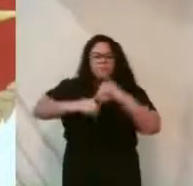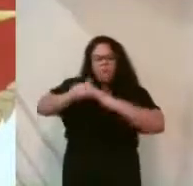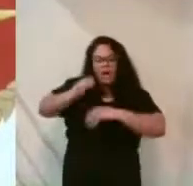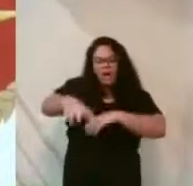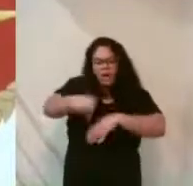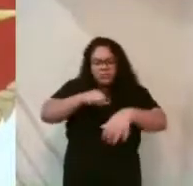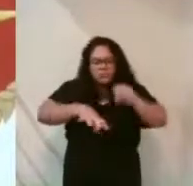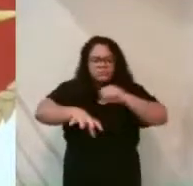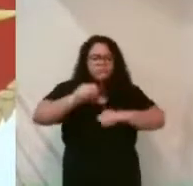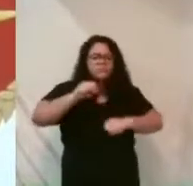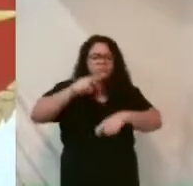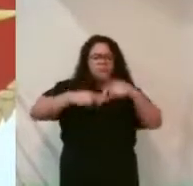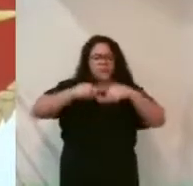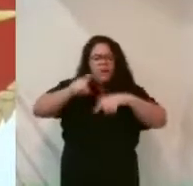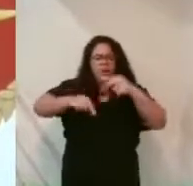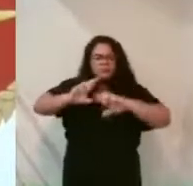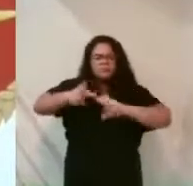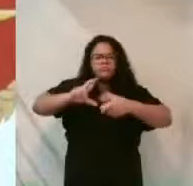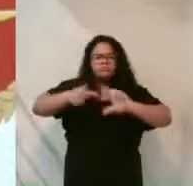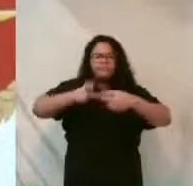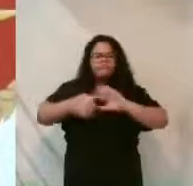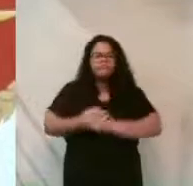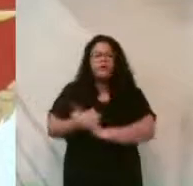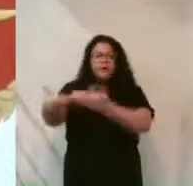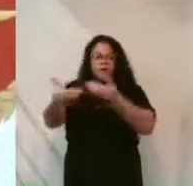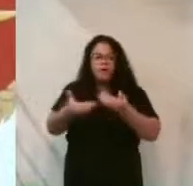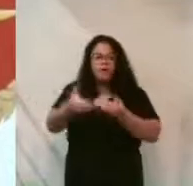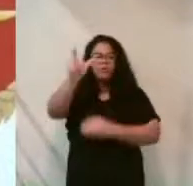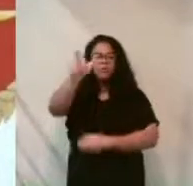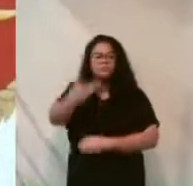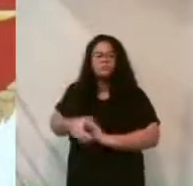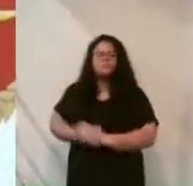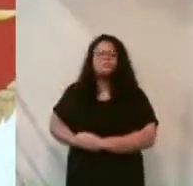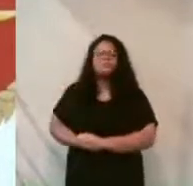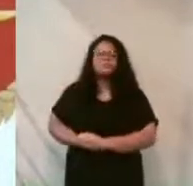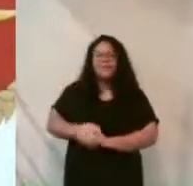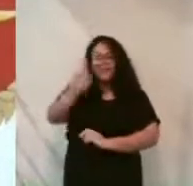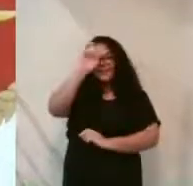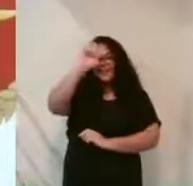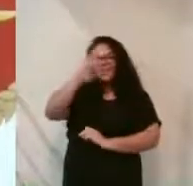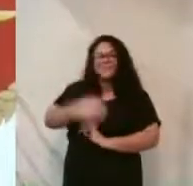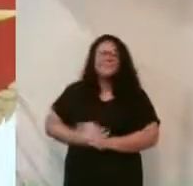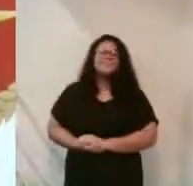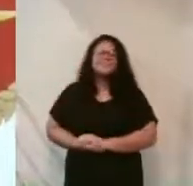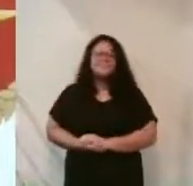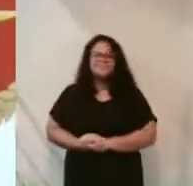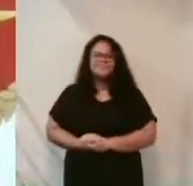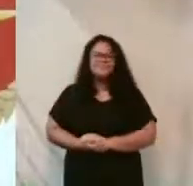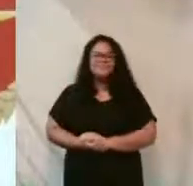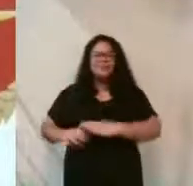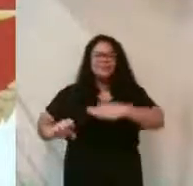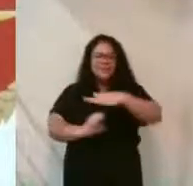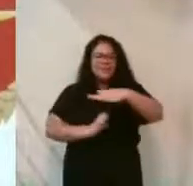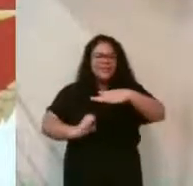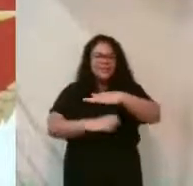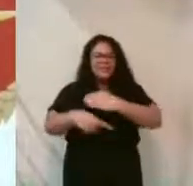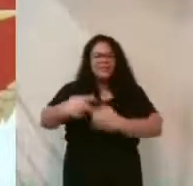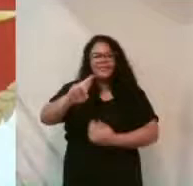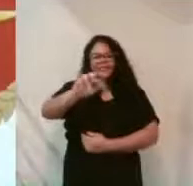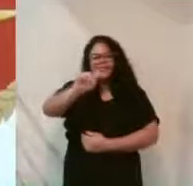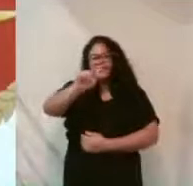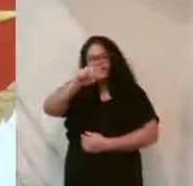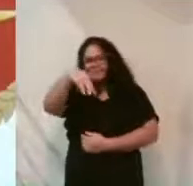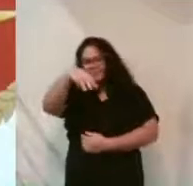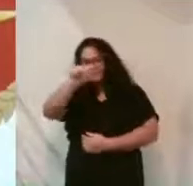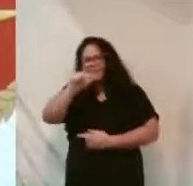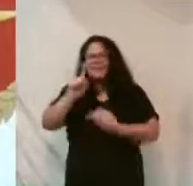recicláveis, convidamos o excelentíssimo senhor CEO da Pragma Soluções Sustentáveis e presidente do Instituto